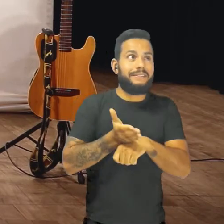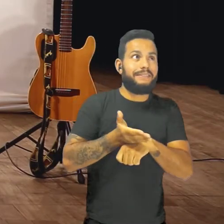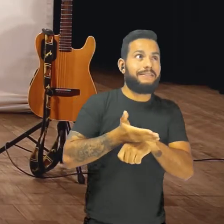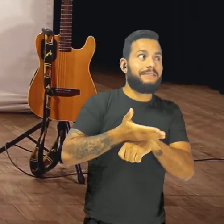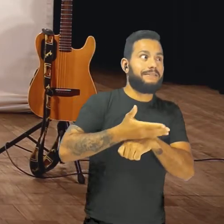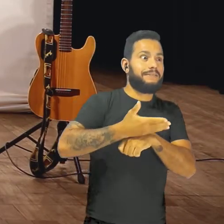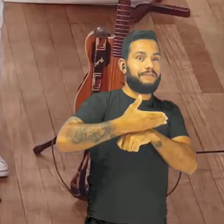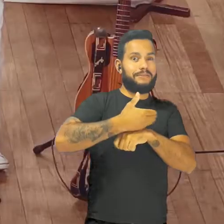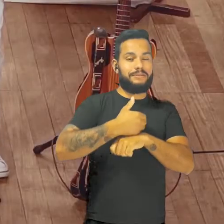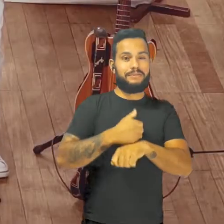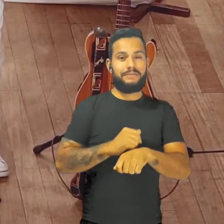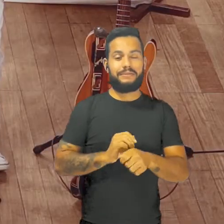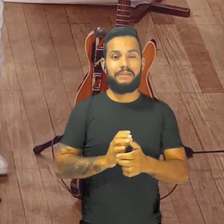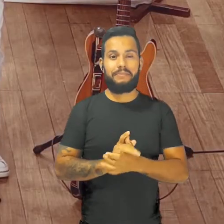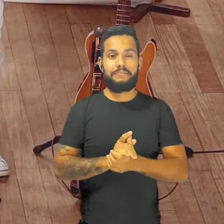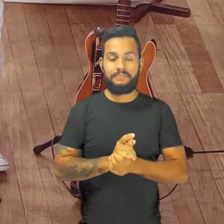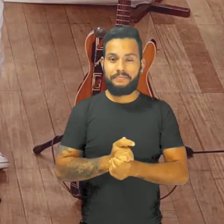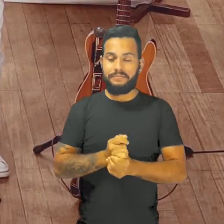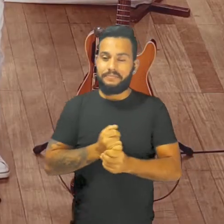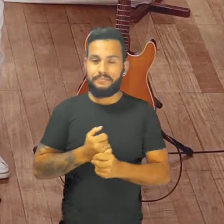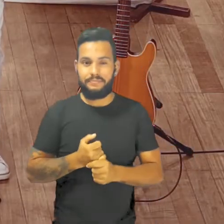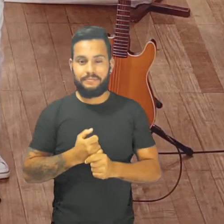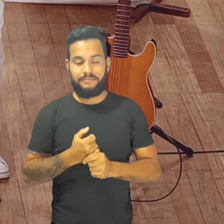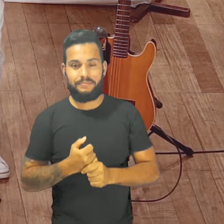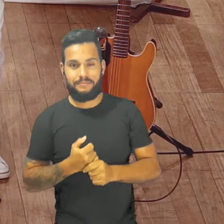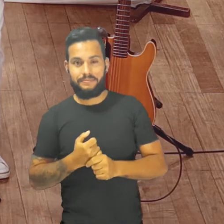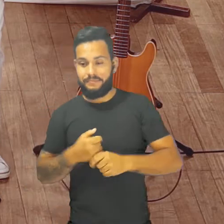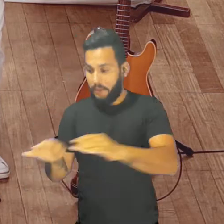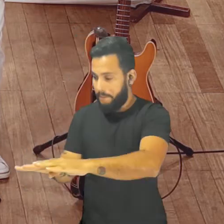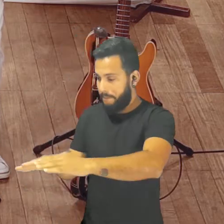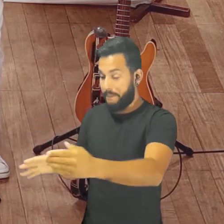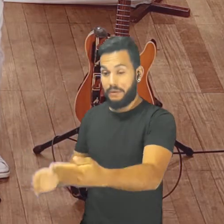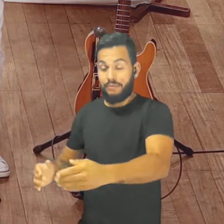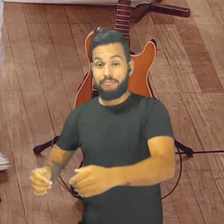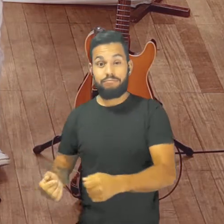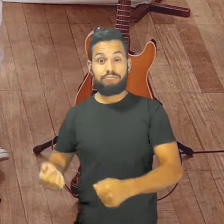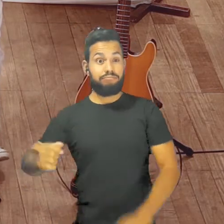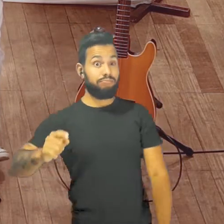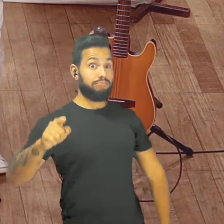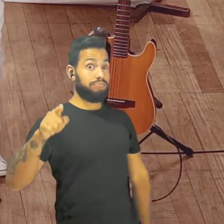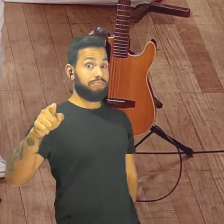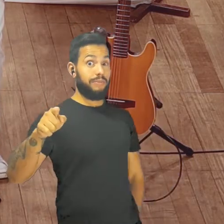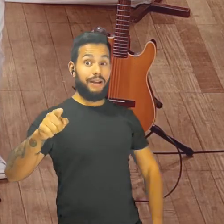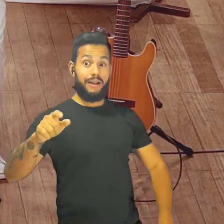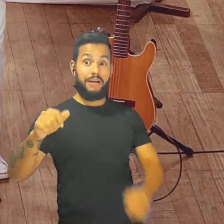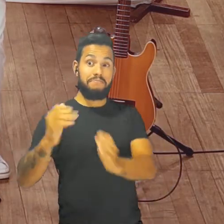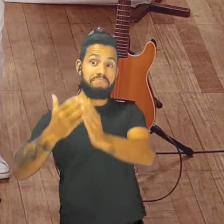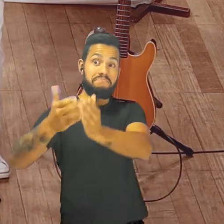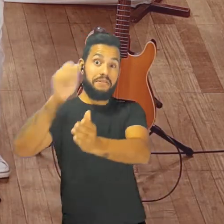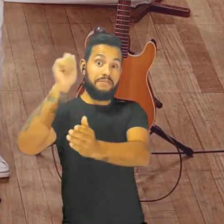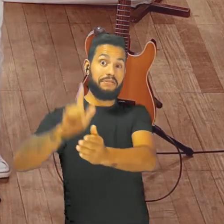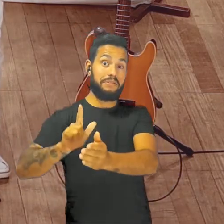criado me fez um sinal, apontou um dedinho para um barco azul ali no meu